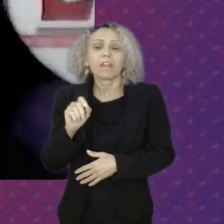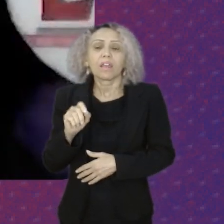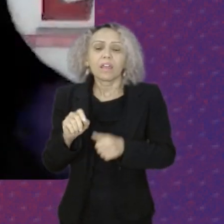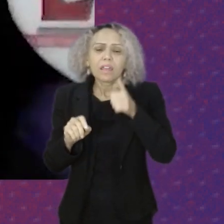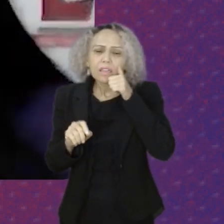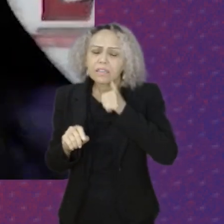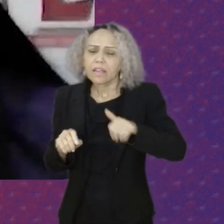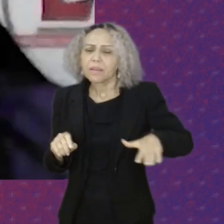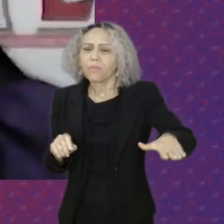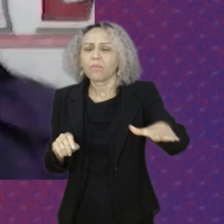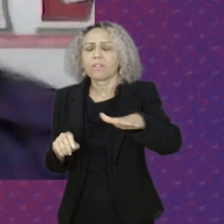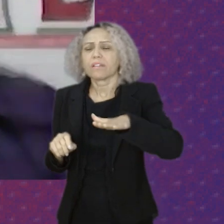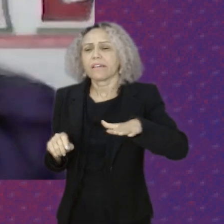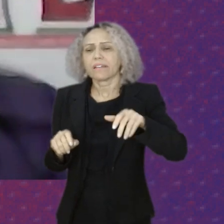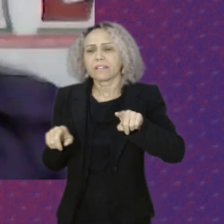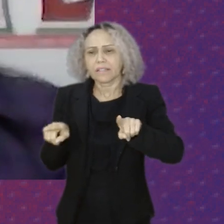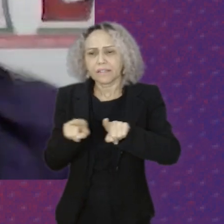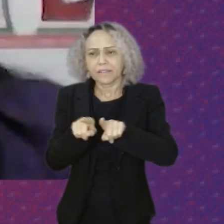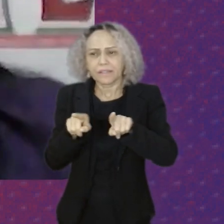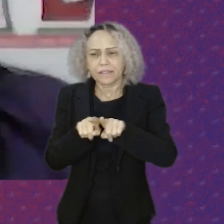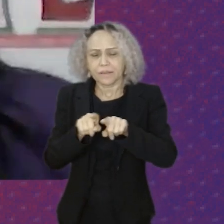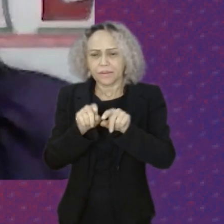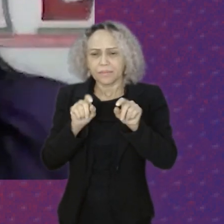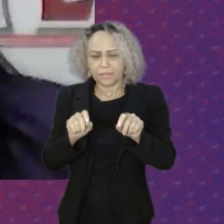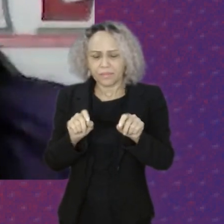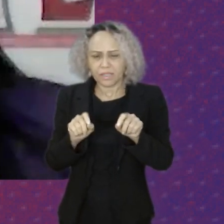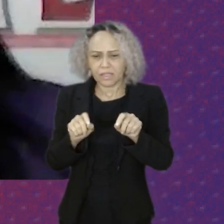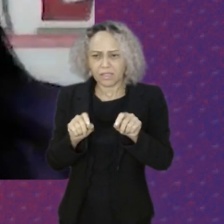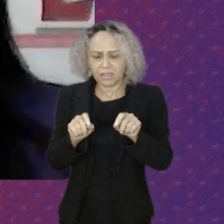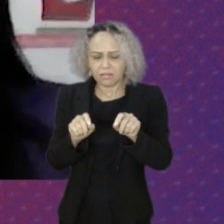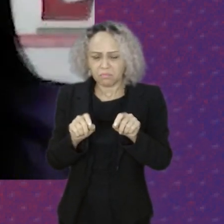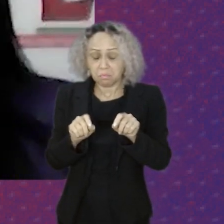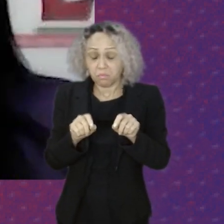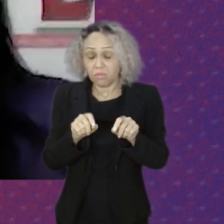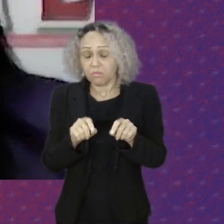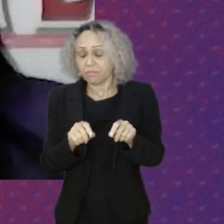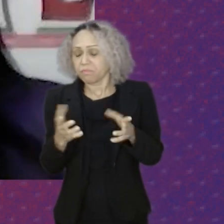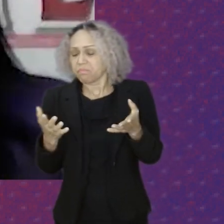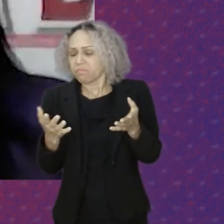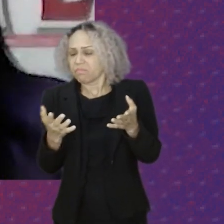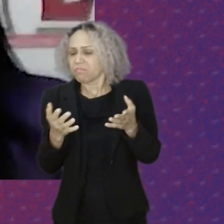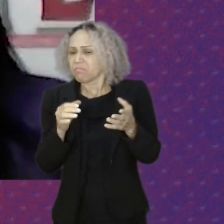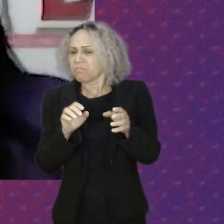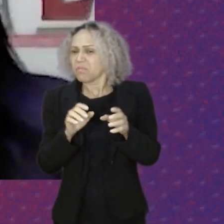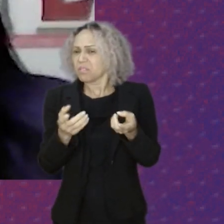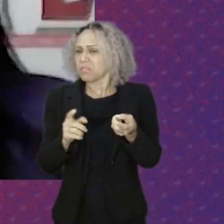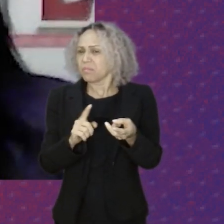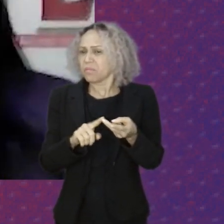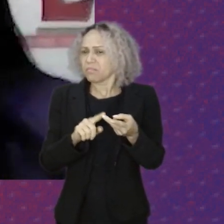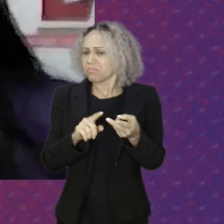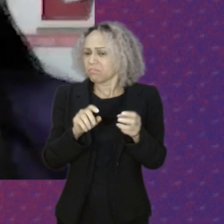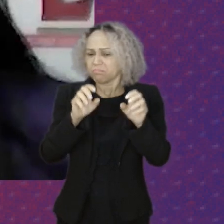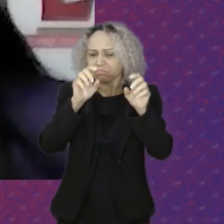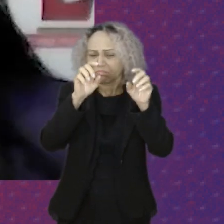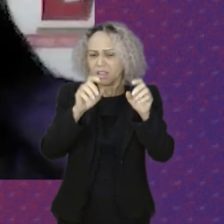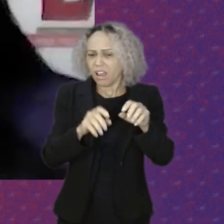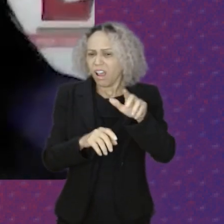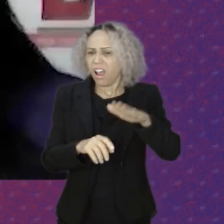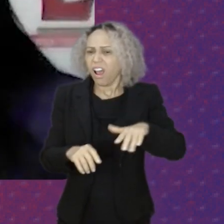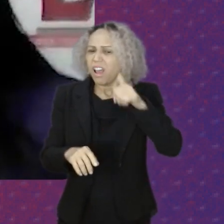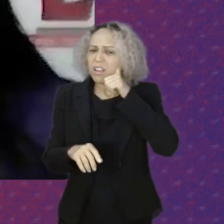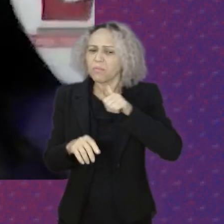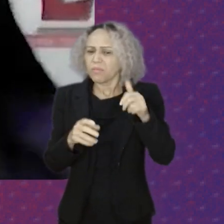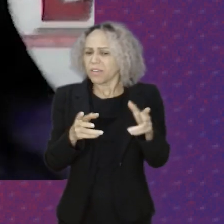mulheres também não estão sendo enxergadas. A agricultura familiar também não está sendo